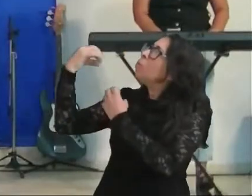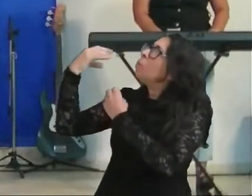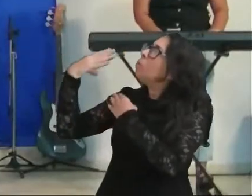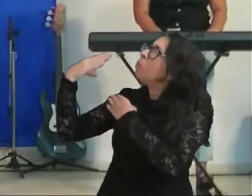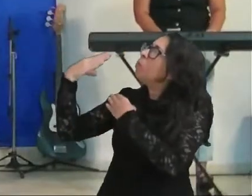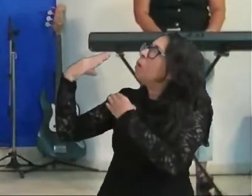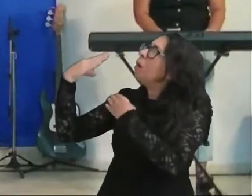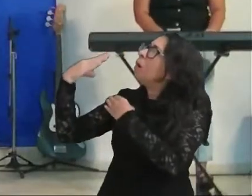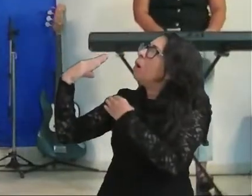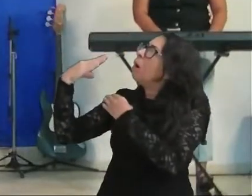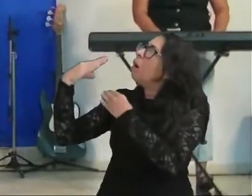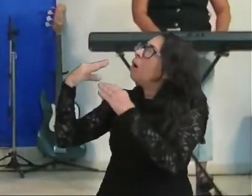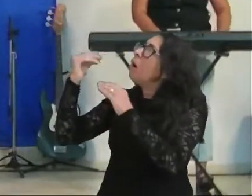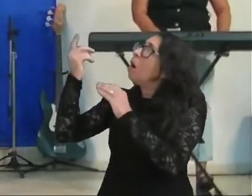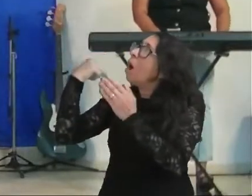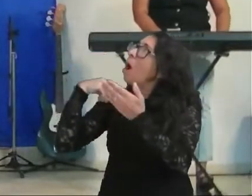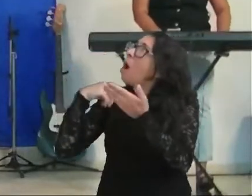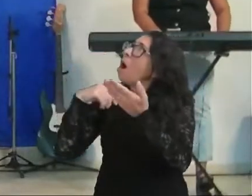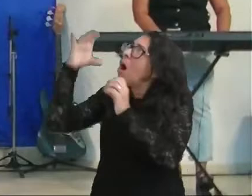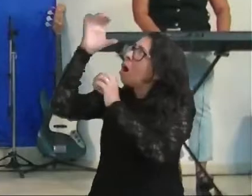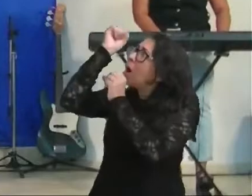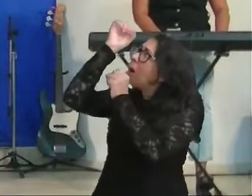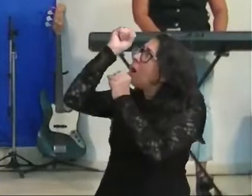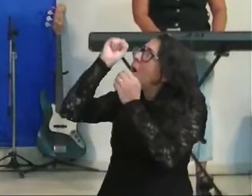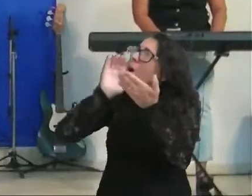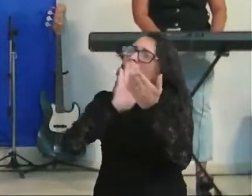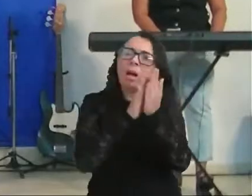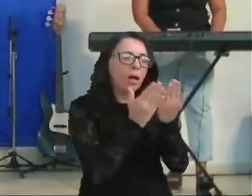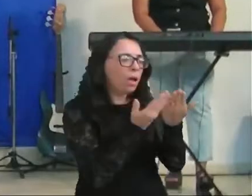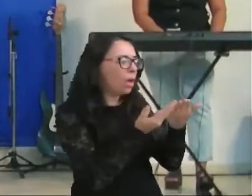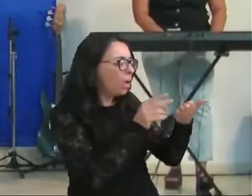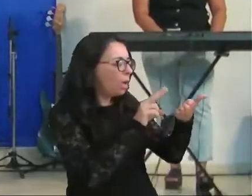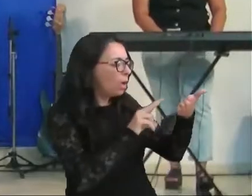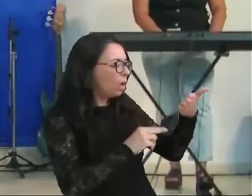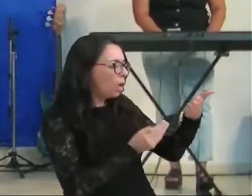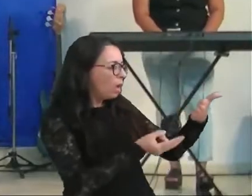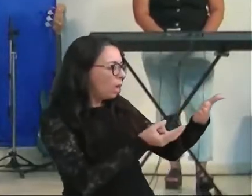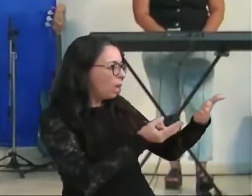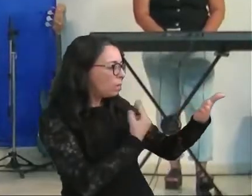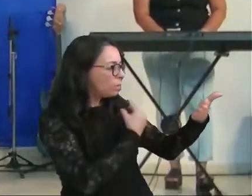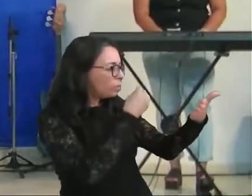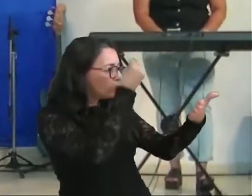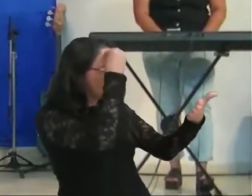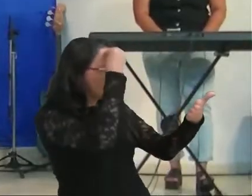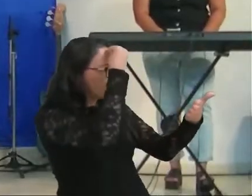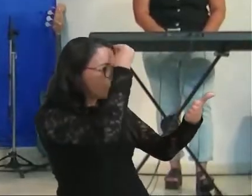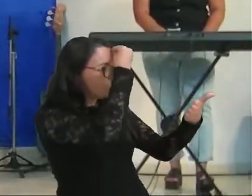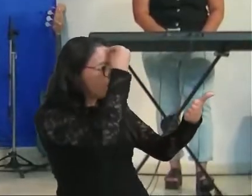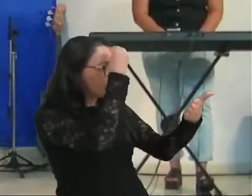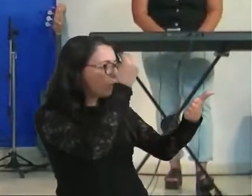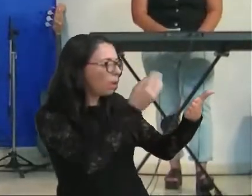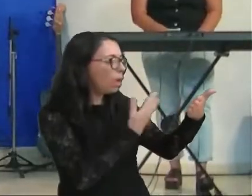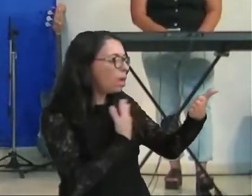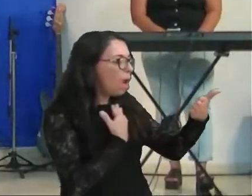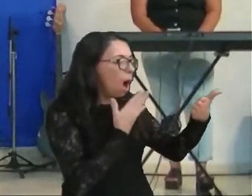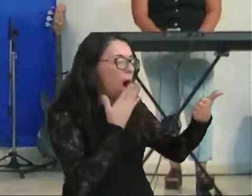mais. As montanhas e vales, desertos